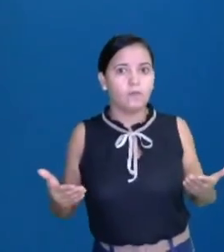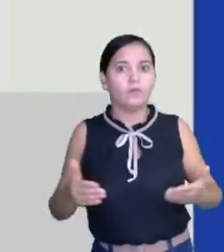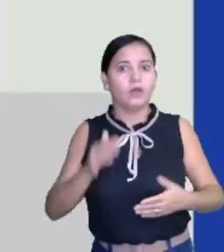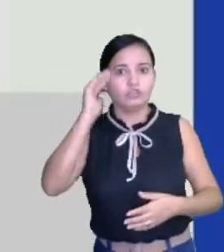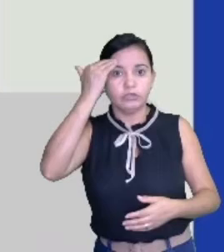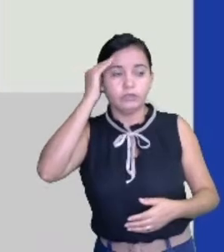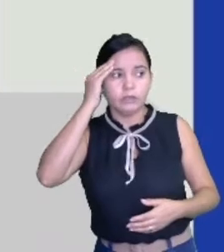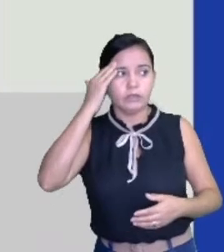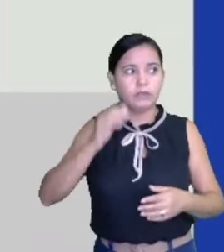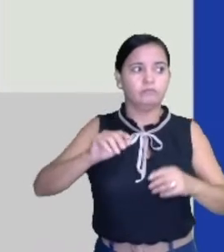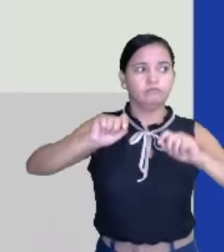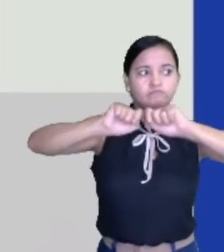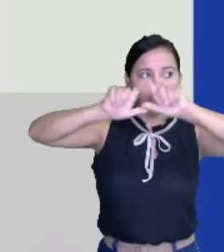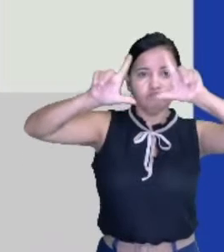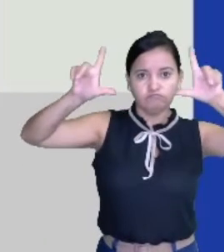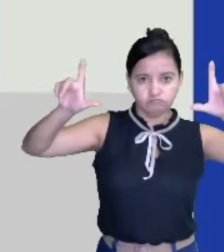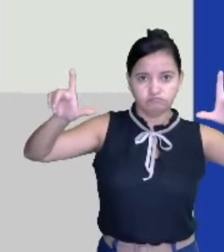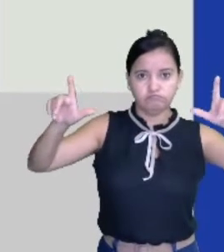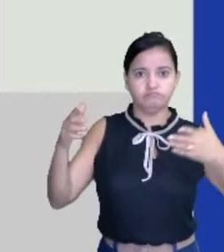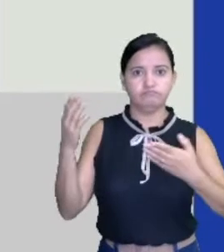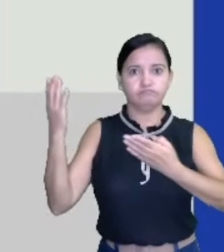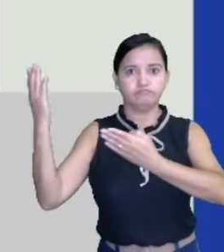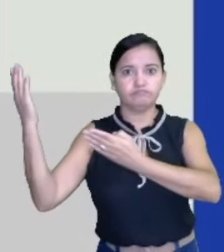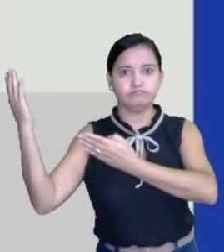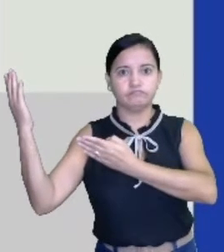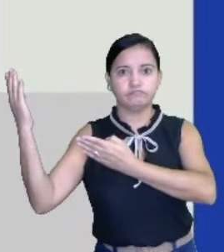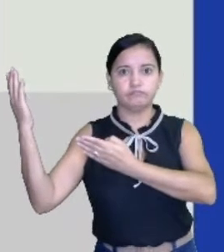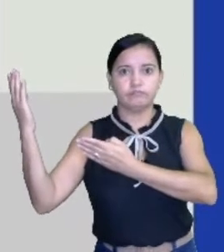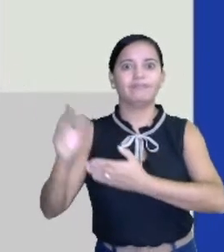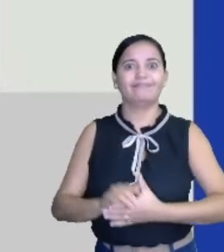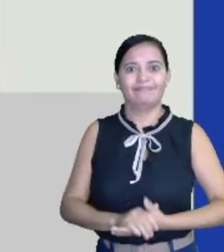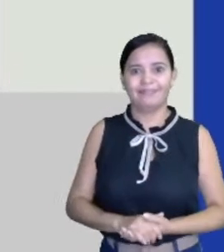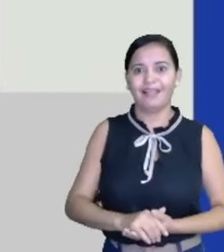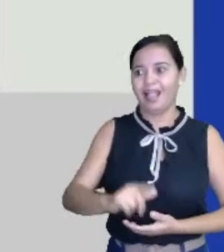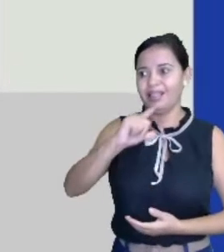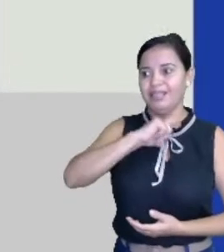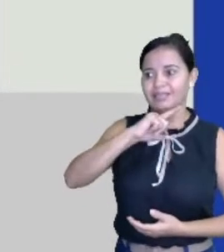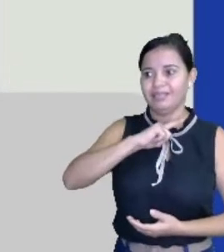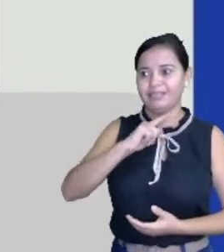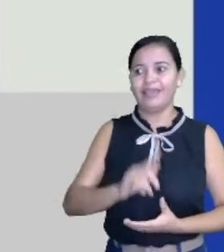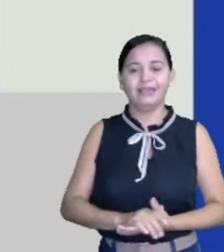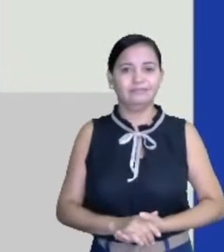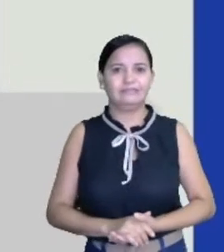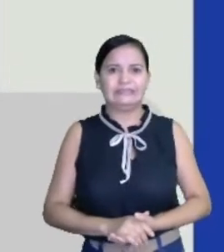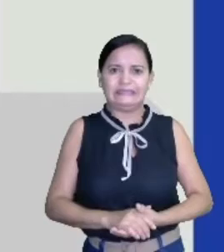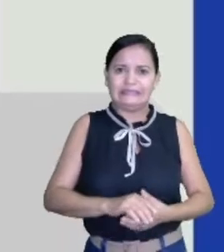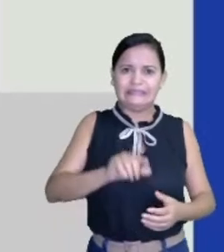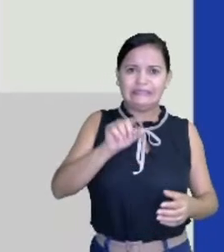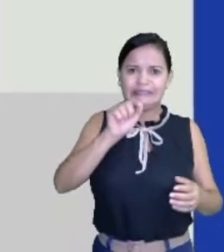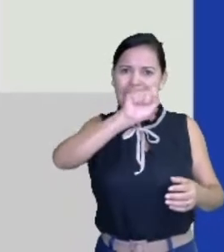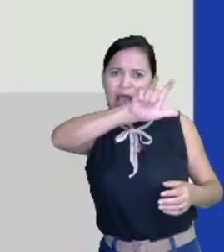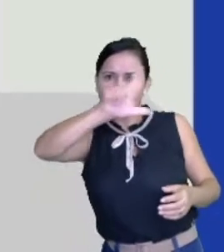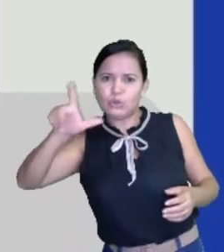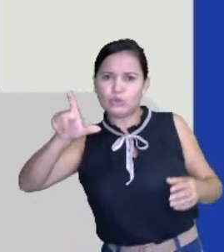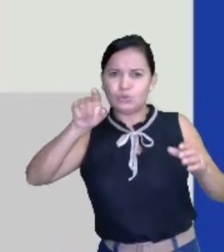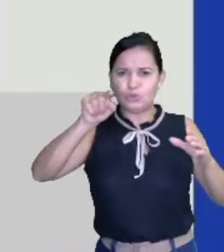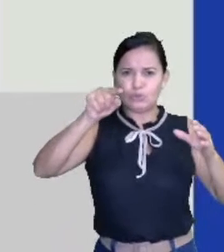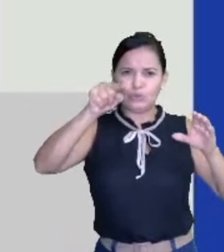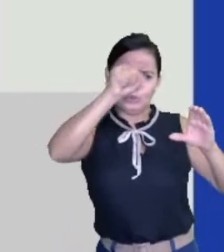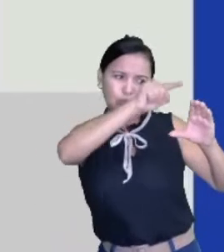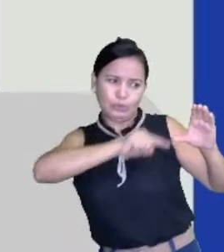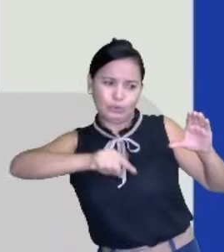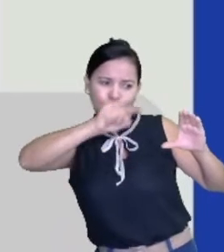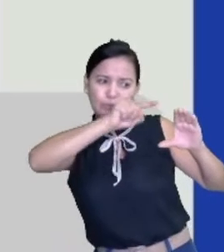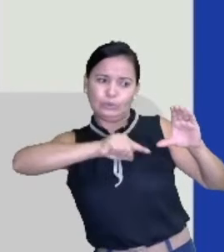ver aqui nesse painel aqui, para vocês terem ideia, o chamado buraco da camada de ozônio. E a gente vai aprofundar esse assunto no decorrer do